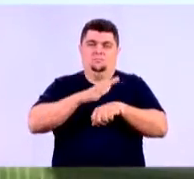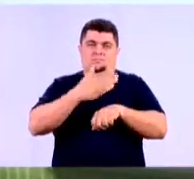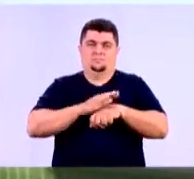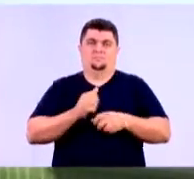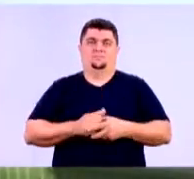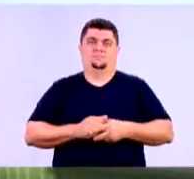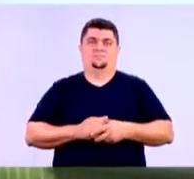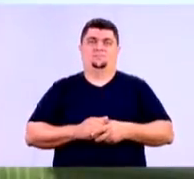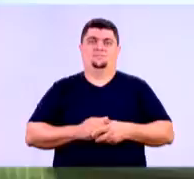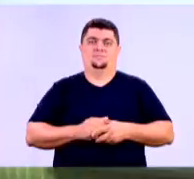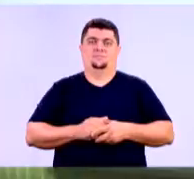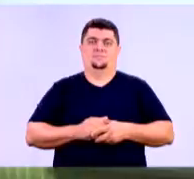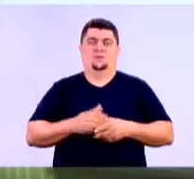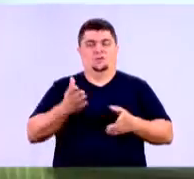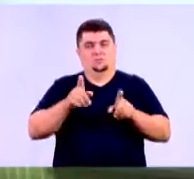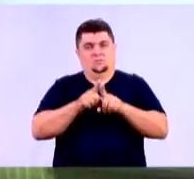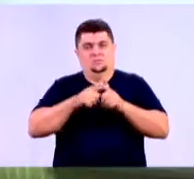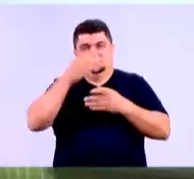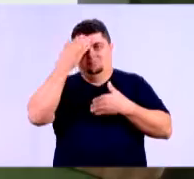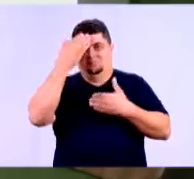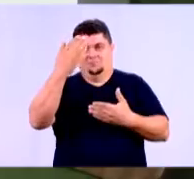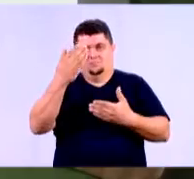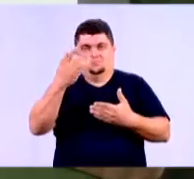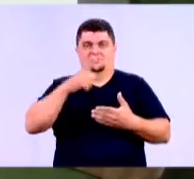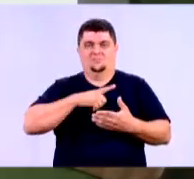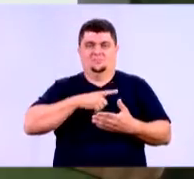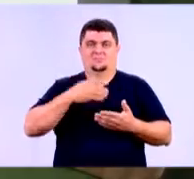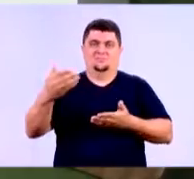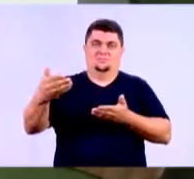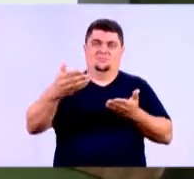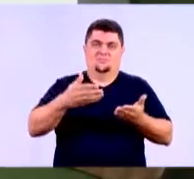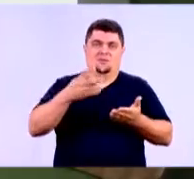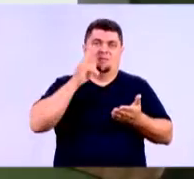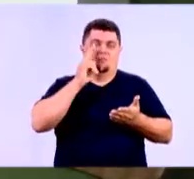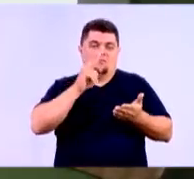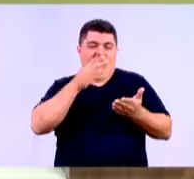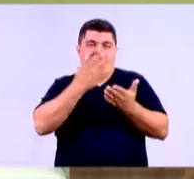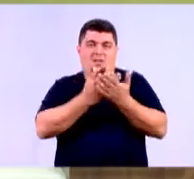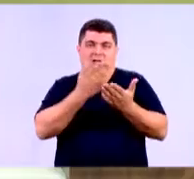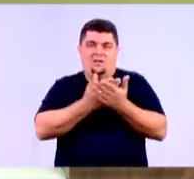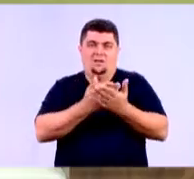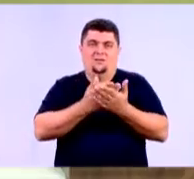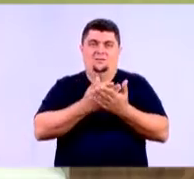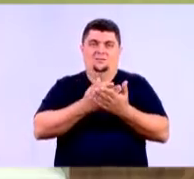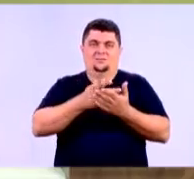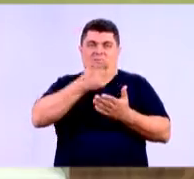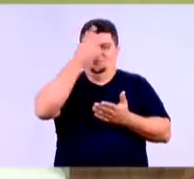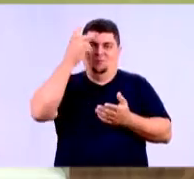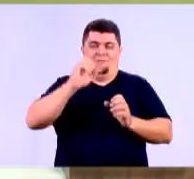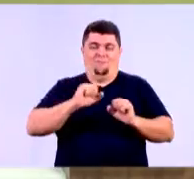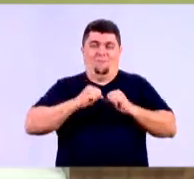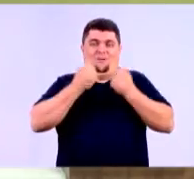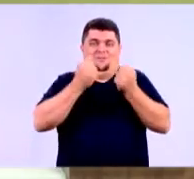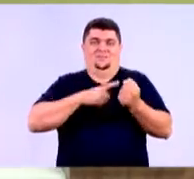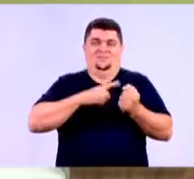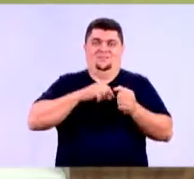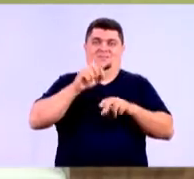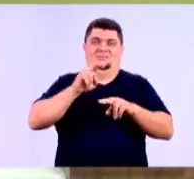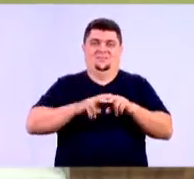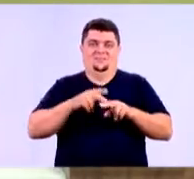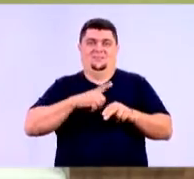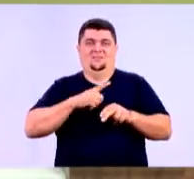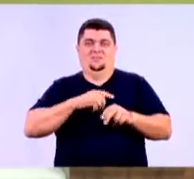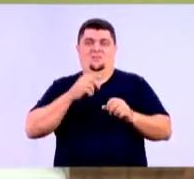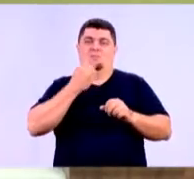atividade. Exatamente. Eu também agradeço muito por vocês que assistiram a nossa aula, os bravos guerreiros que estão aqui, né? Desejo uma